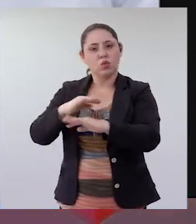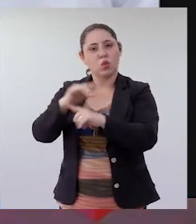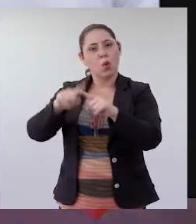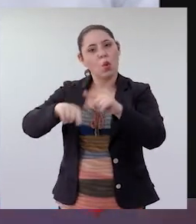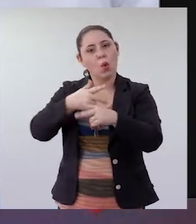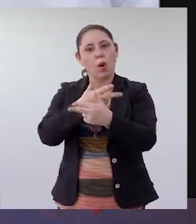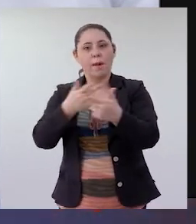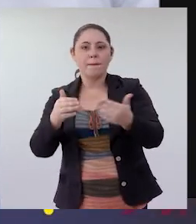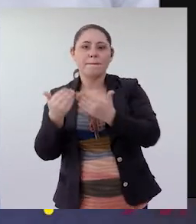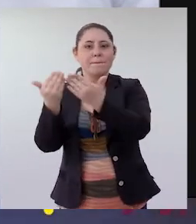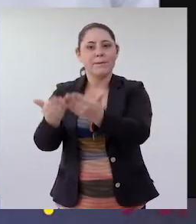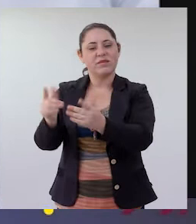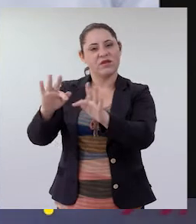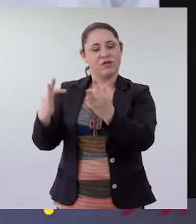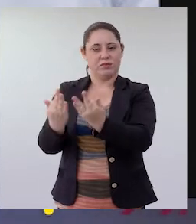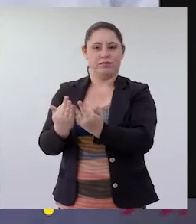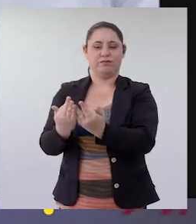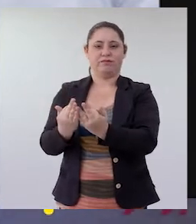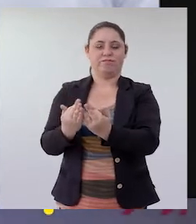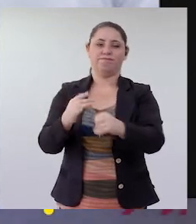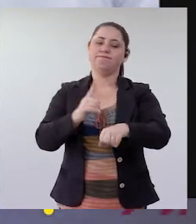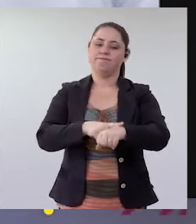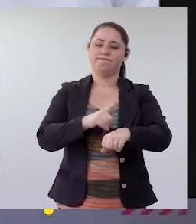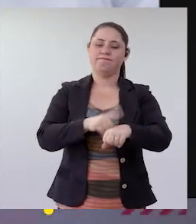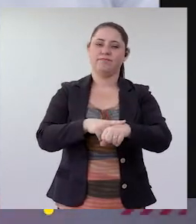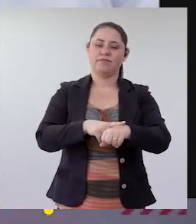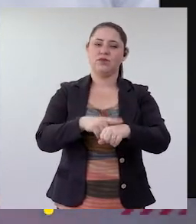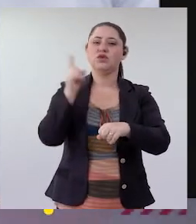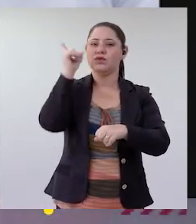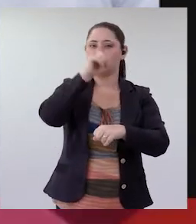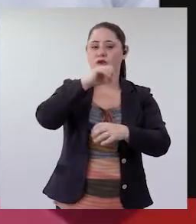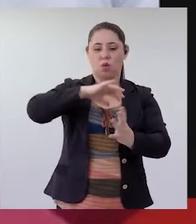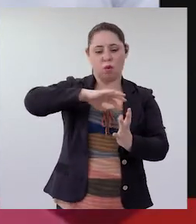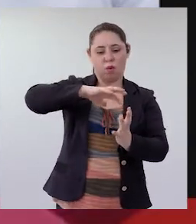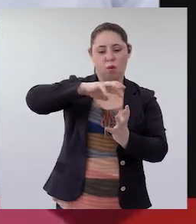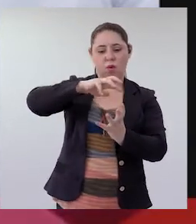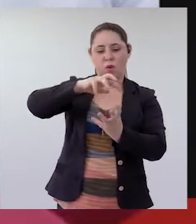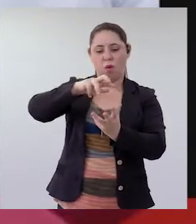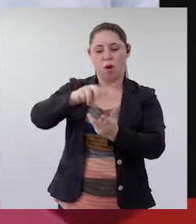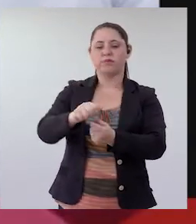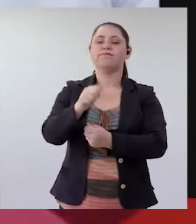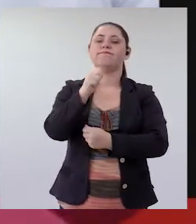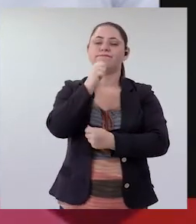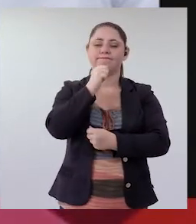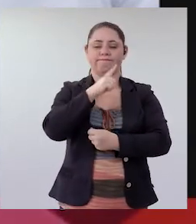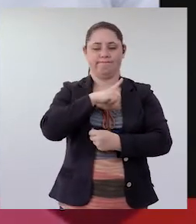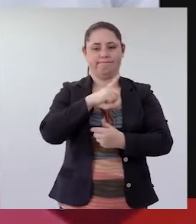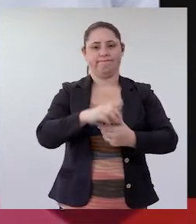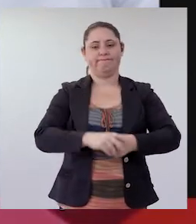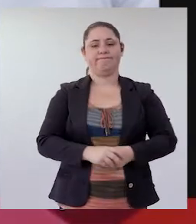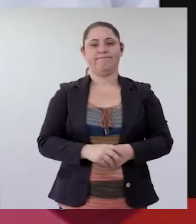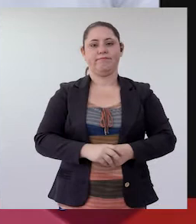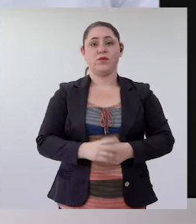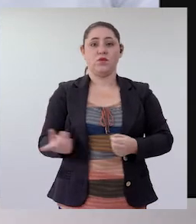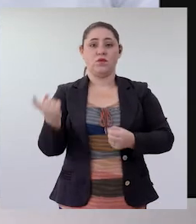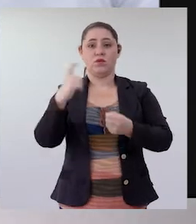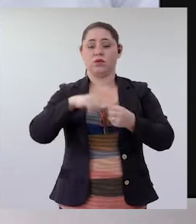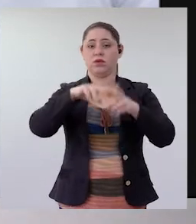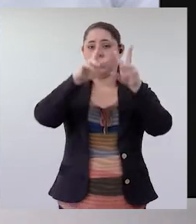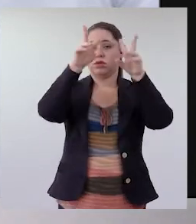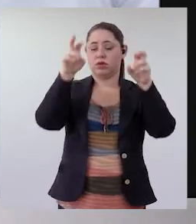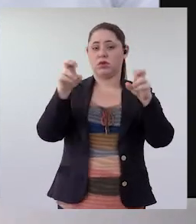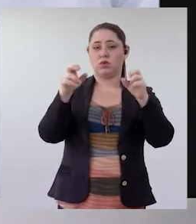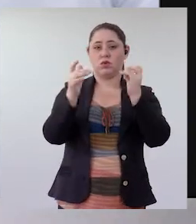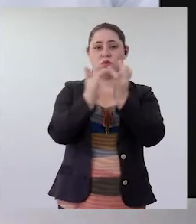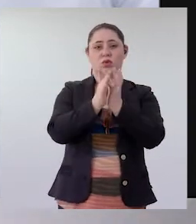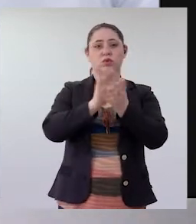né, neste momento delicado, né, que o mundo ainda está passando, né, Lívia? sim, e voltando ao assunto